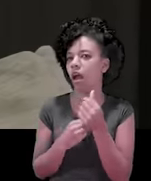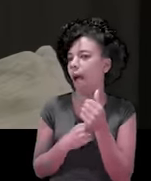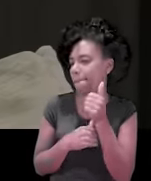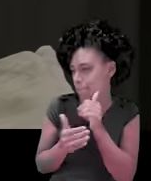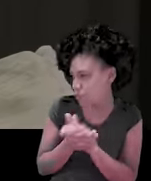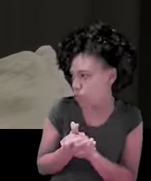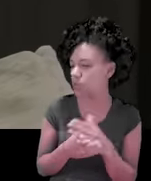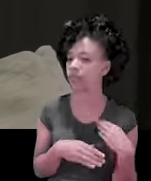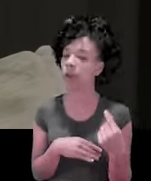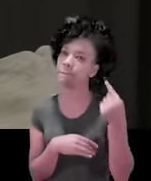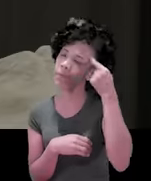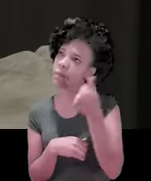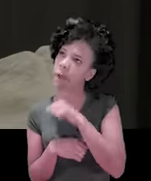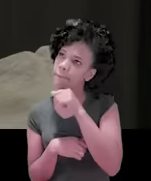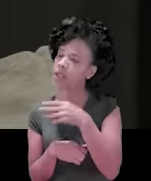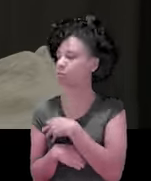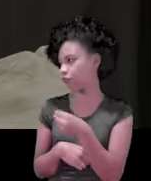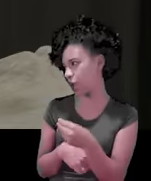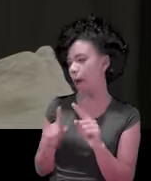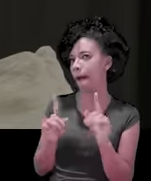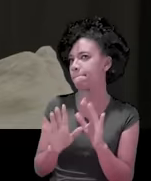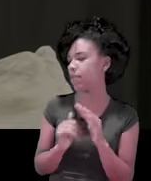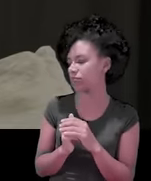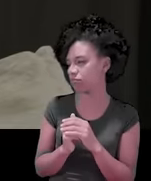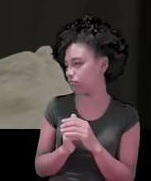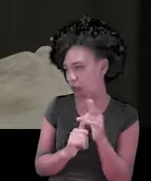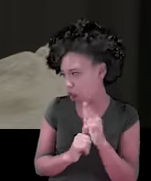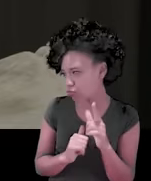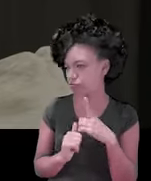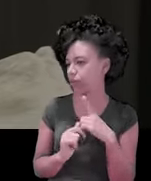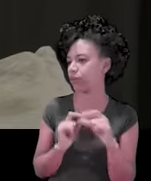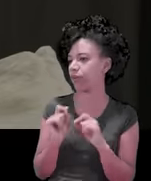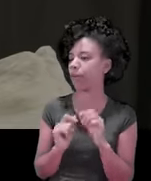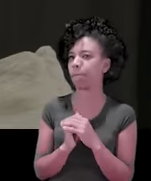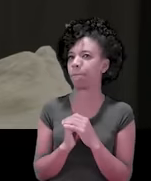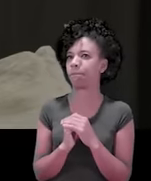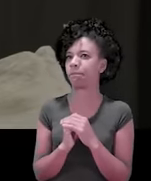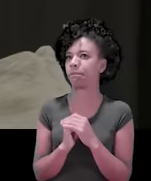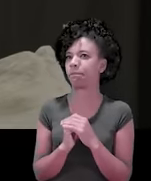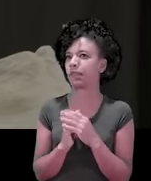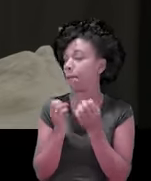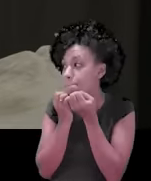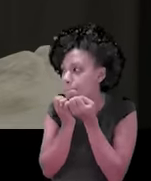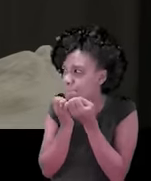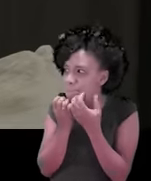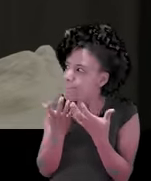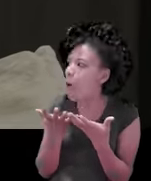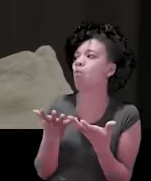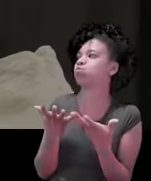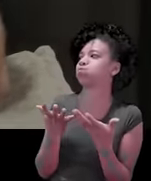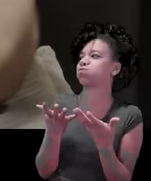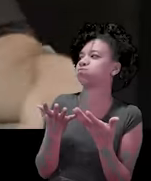quando você tá falando isso eu penso na minha mãe eu preciso do meu filho é óbvio que E você tem uma parada você é muito bom